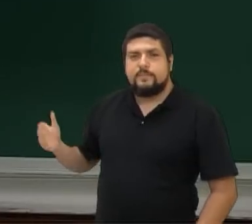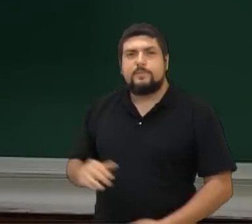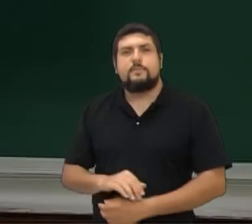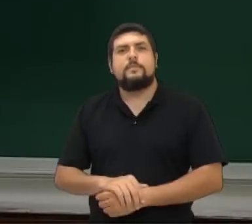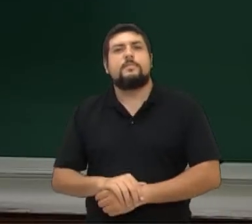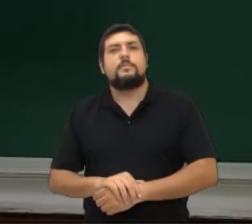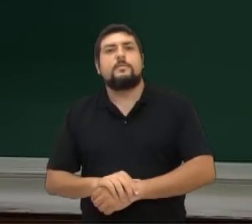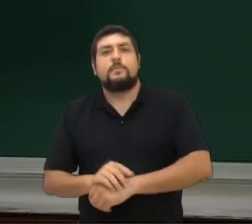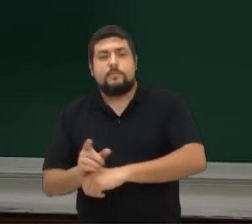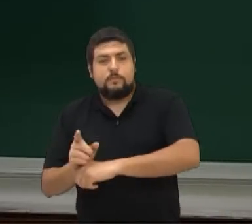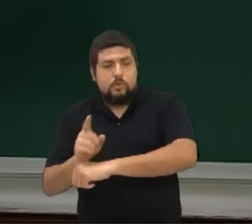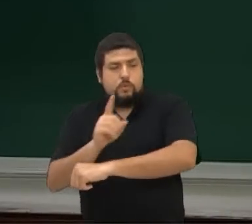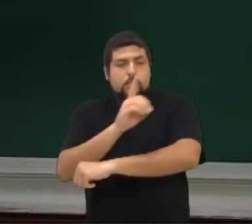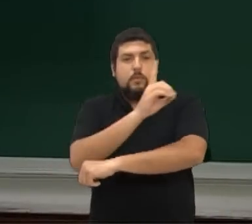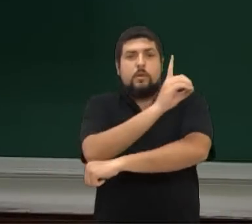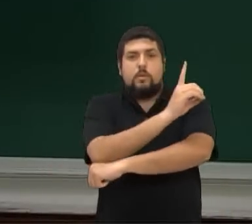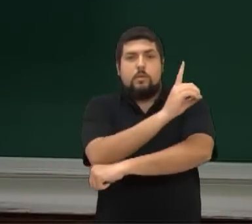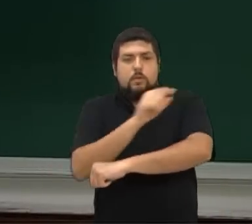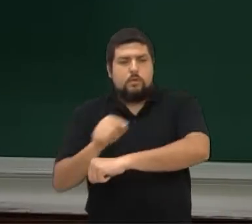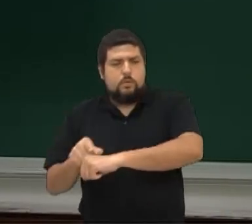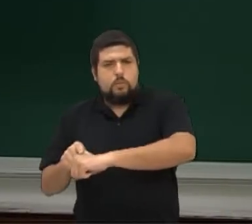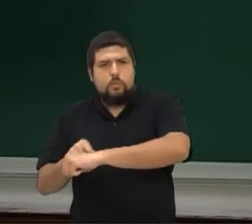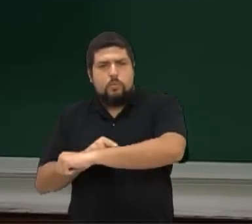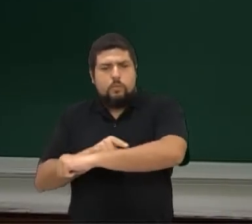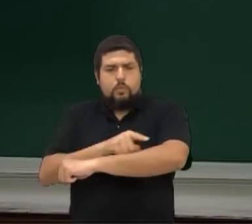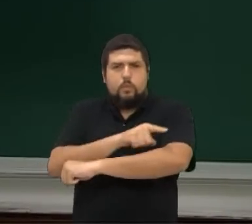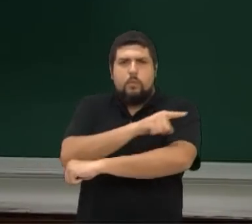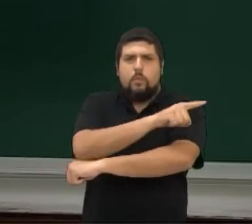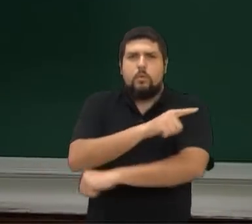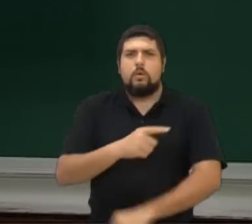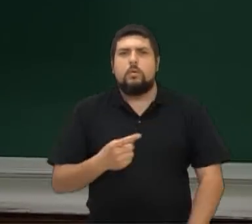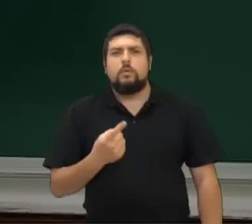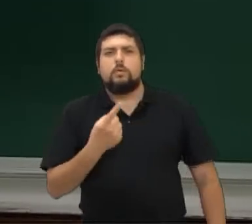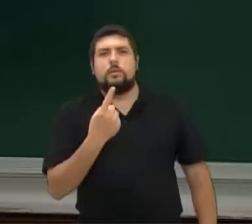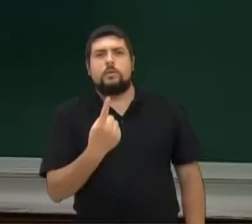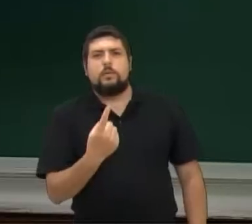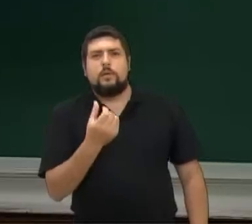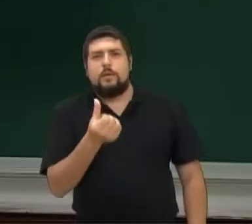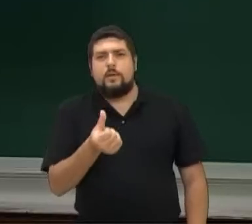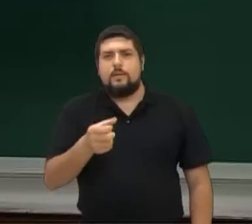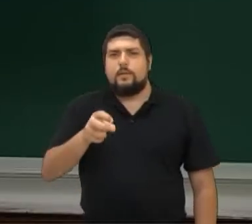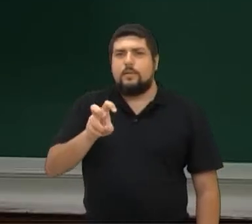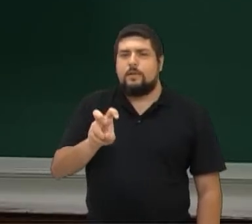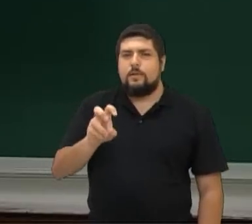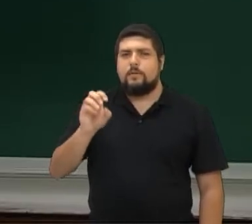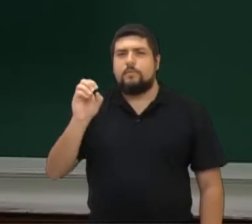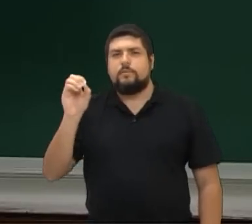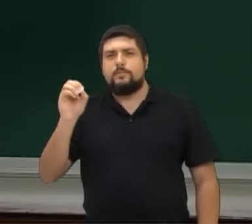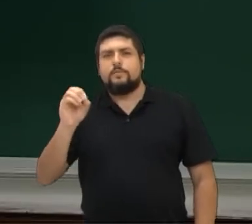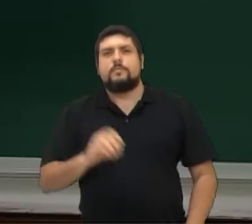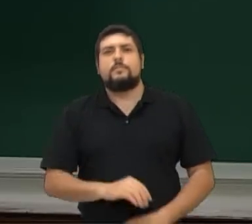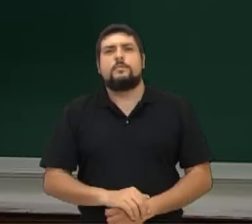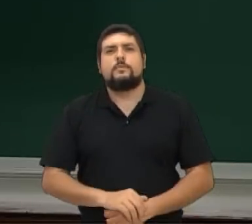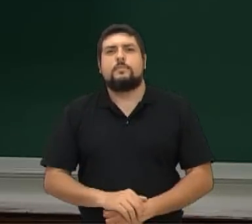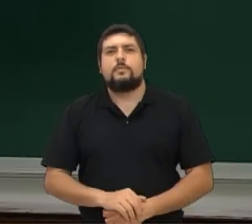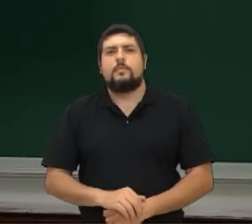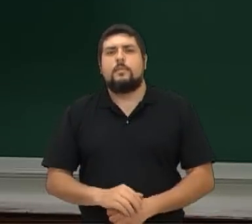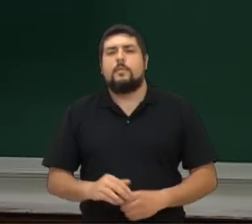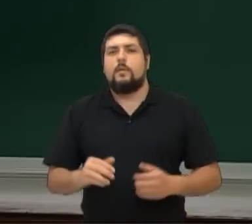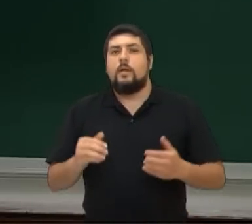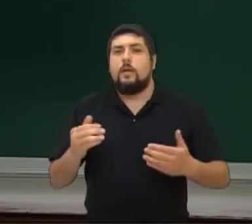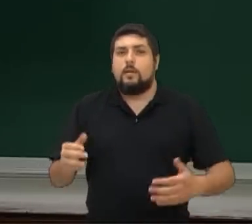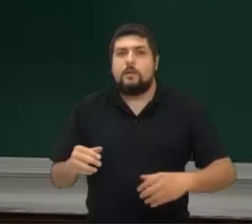em cima do ângulo de 165 graus, exatamente ao meio entre as